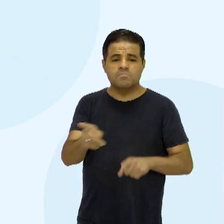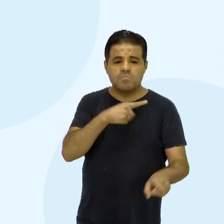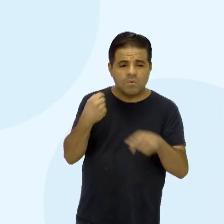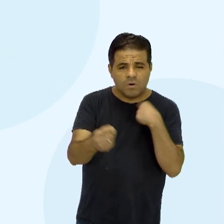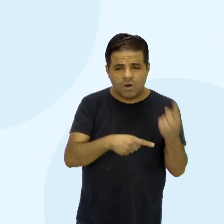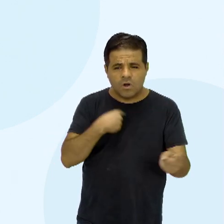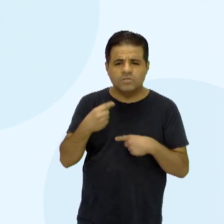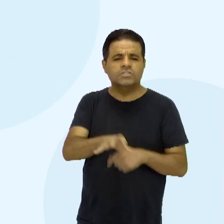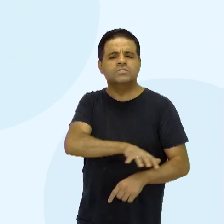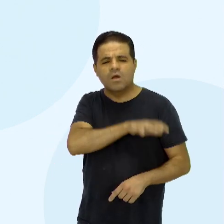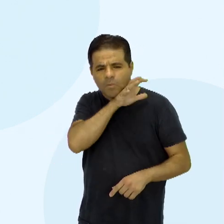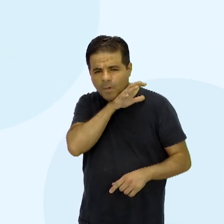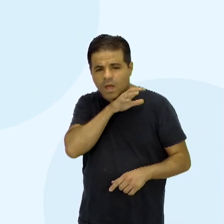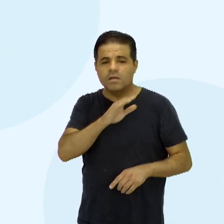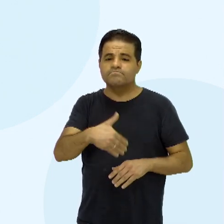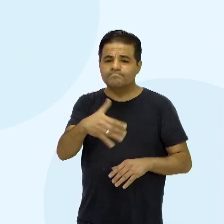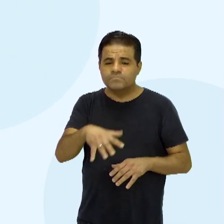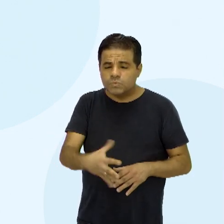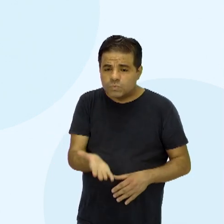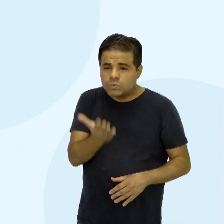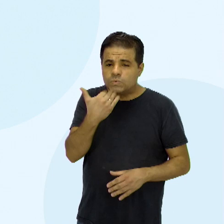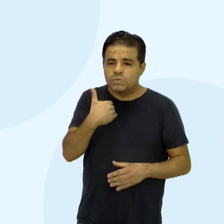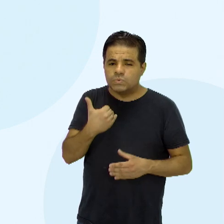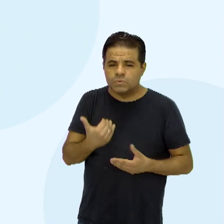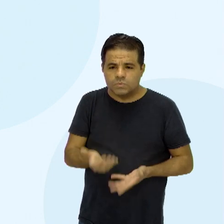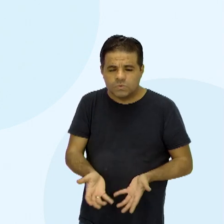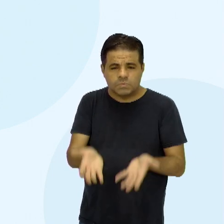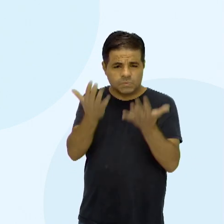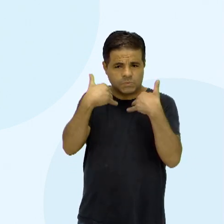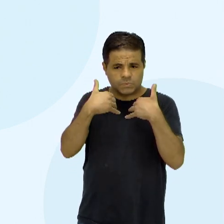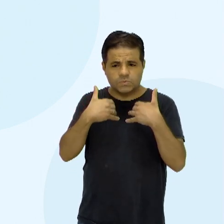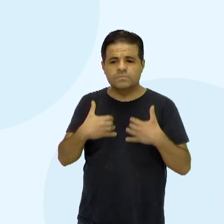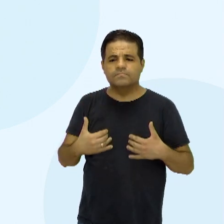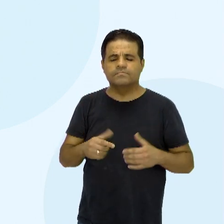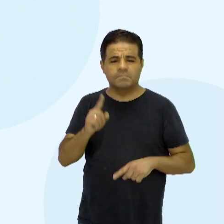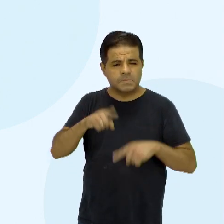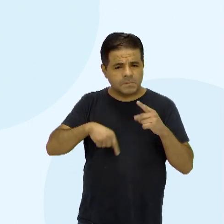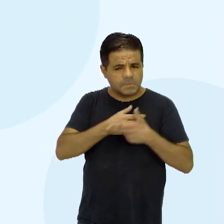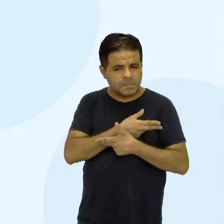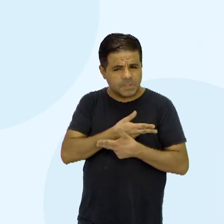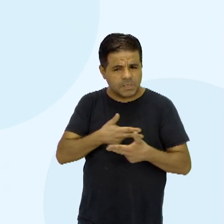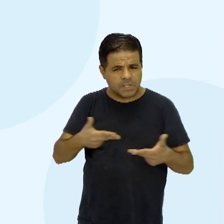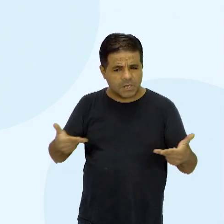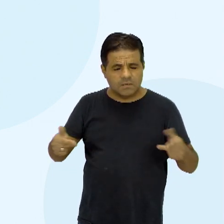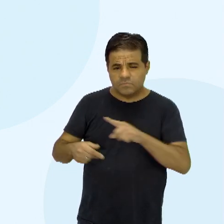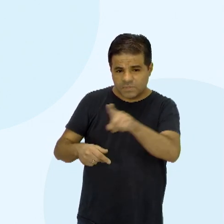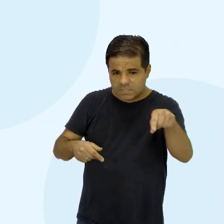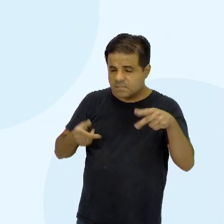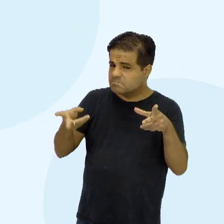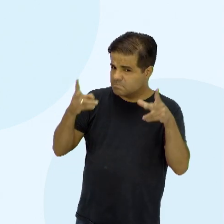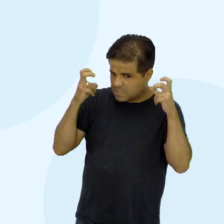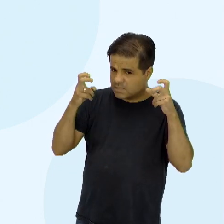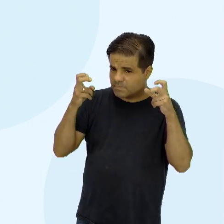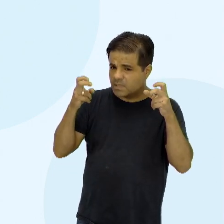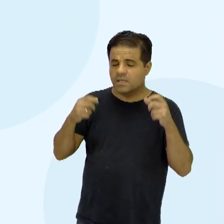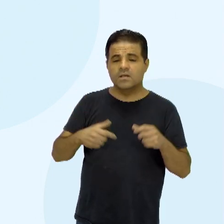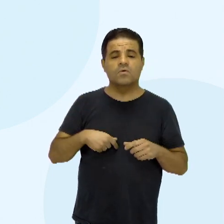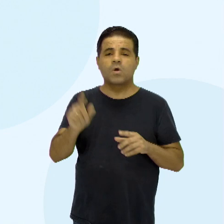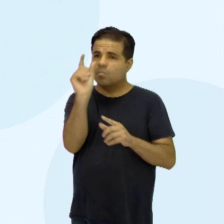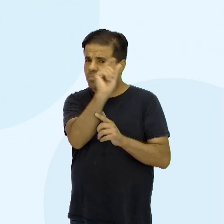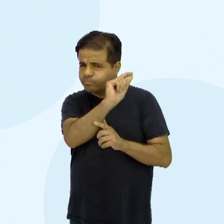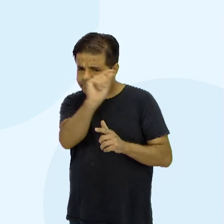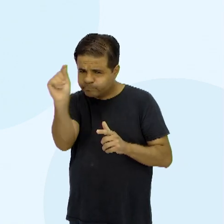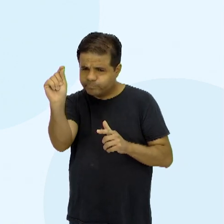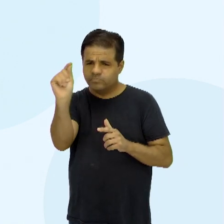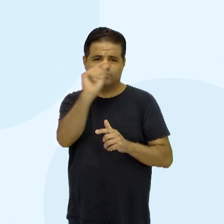de animais que, porventura, ingeriram os itens. Vocês perceberam que eu grifei